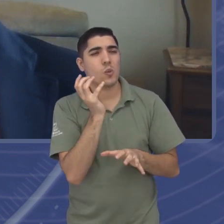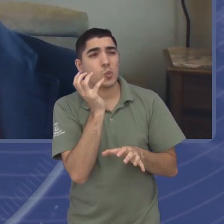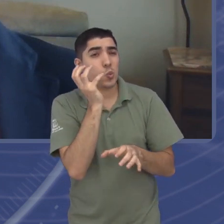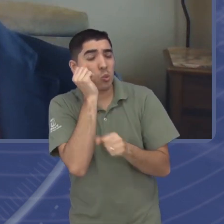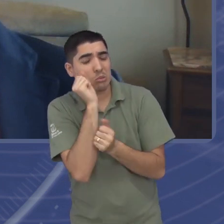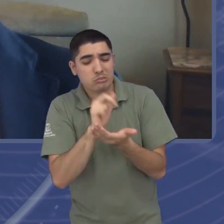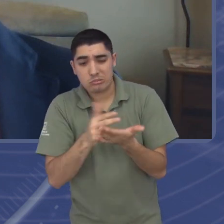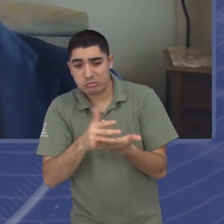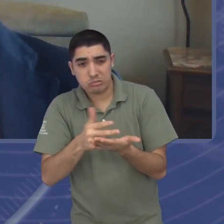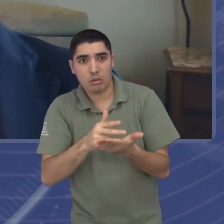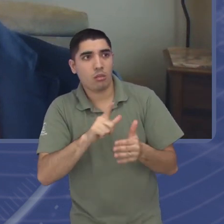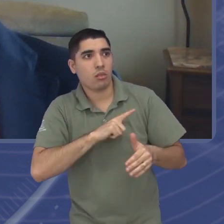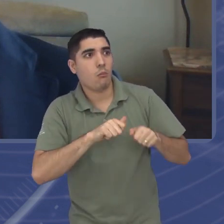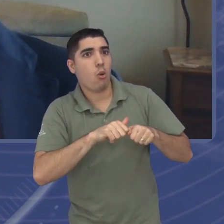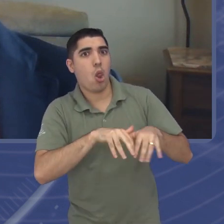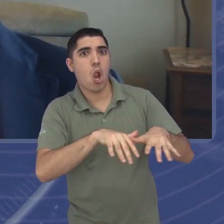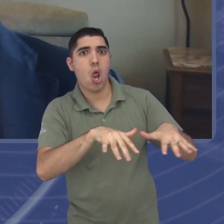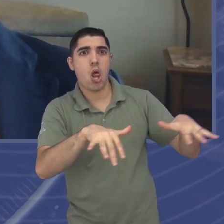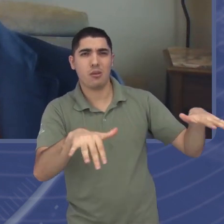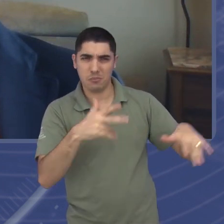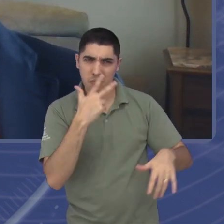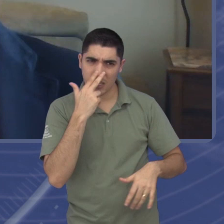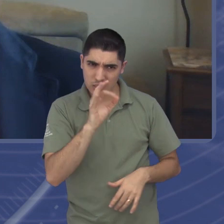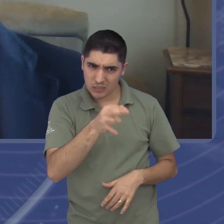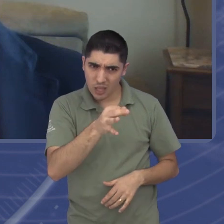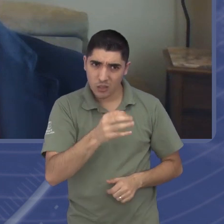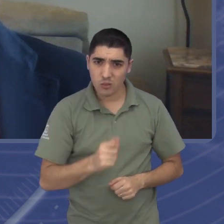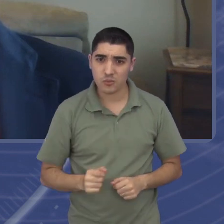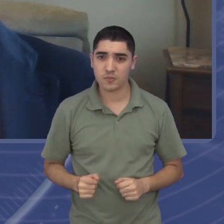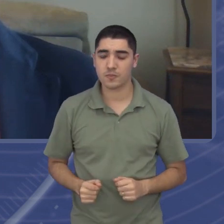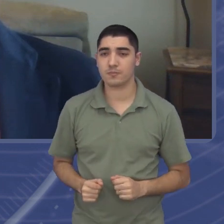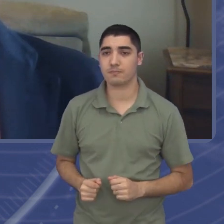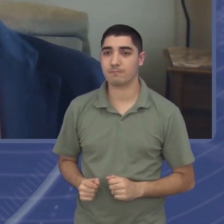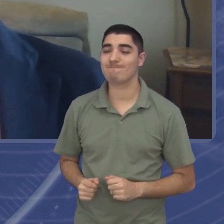insônia? Seria a era da insônia, doutor?